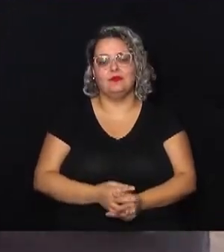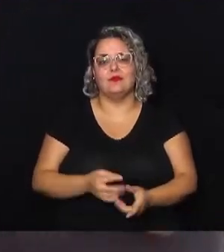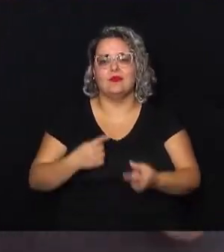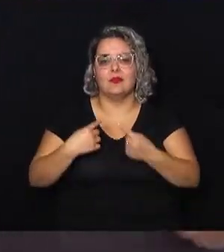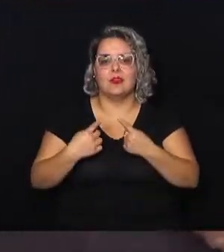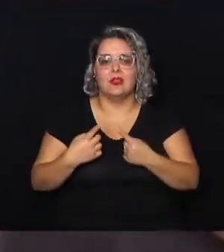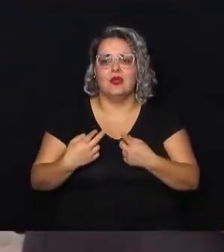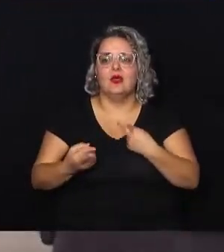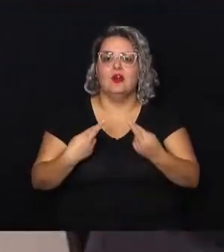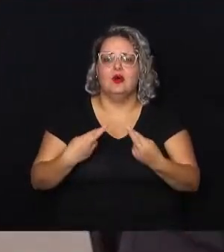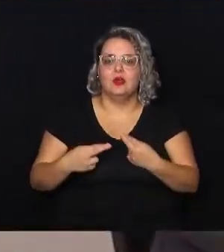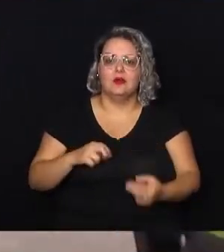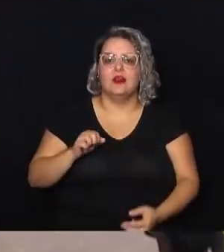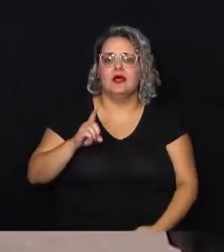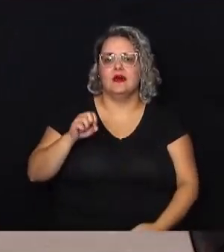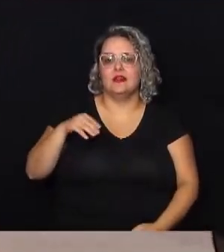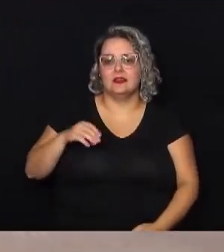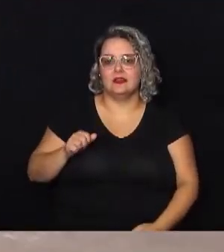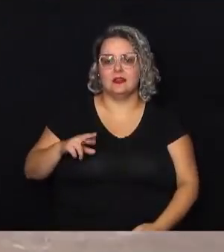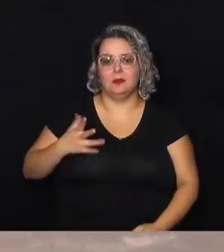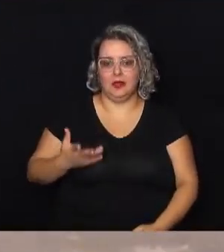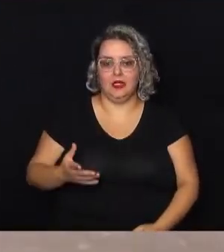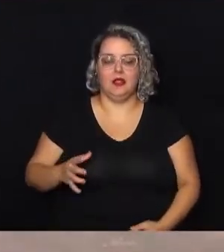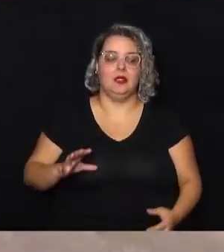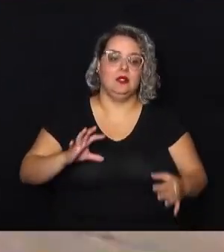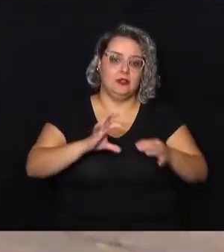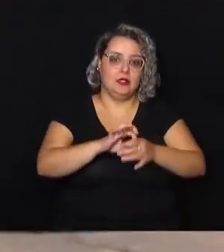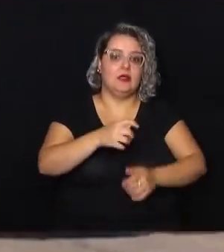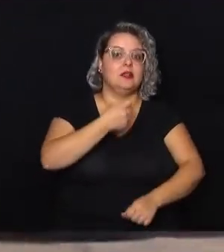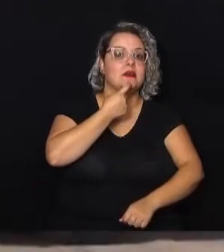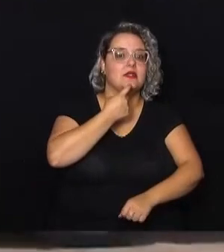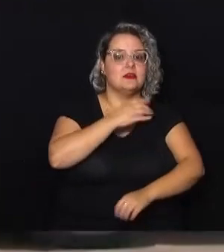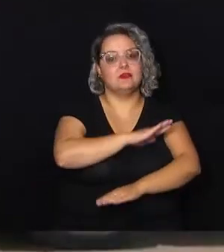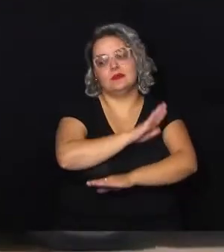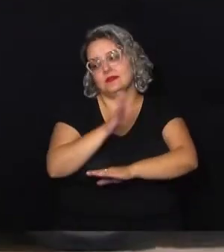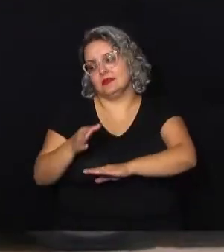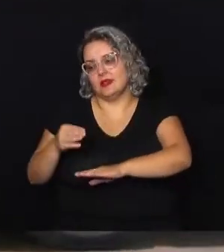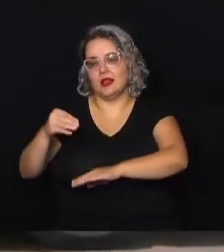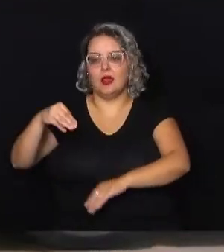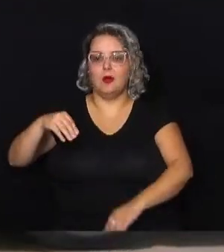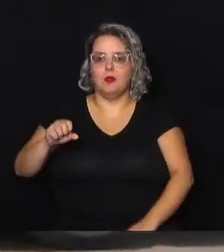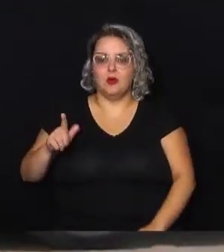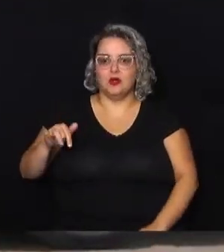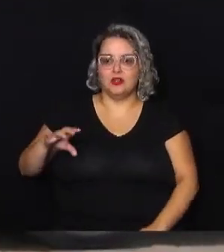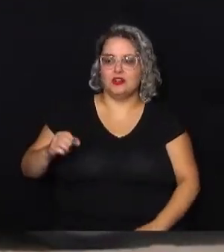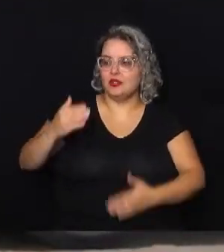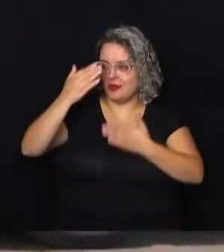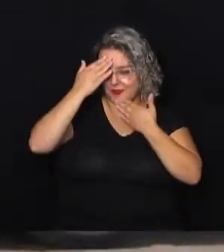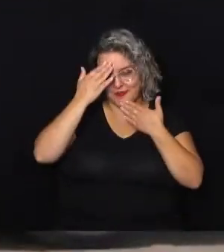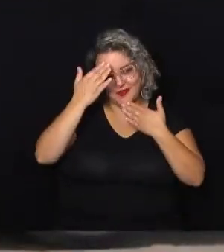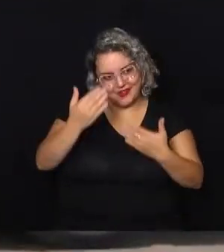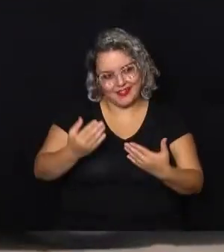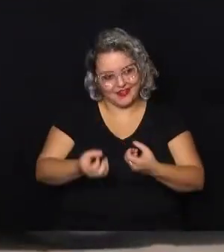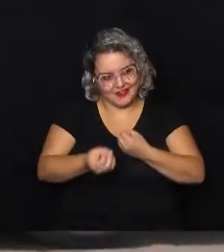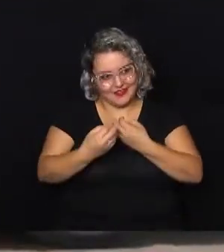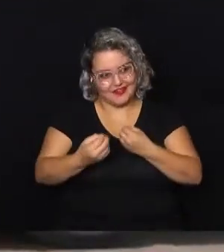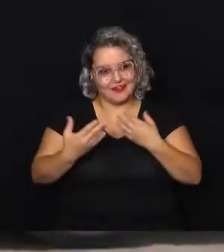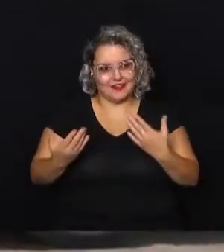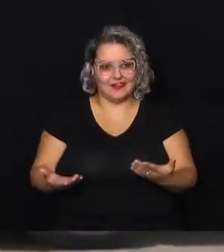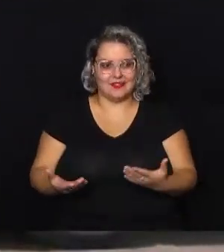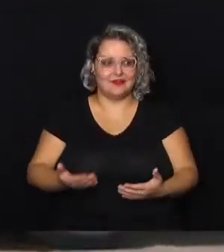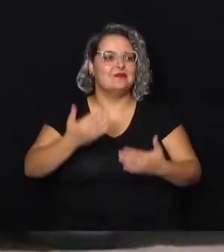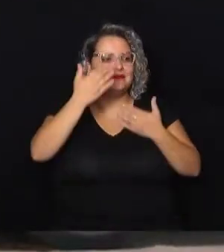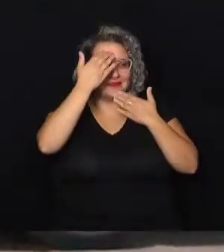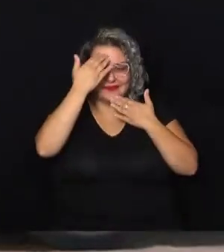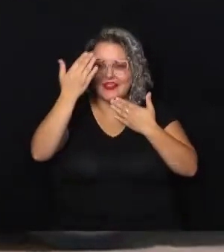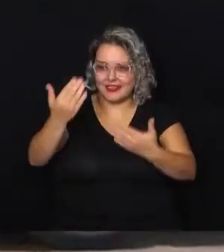na rodovia Ademar de Barros, não é, que liga Campinas a Mogi. Valeu, muito obrigado pelas informações. Bom, então é